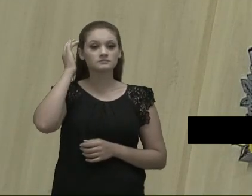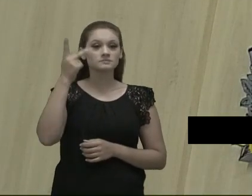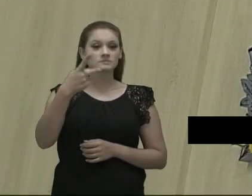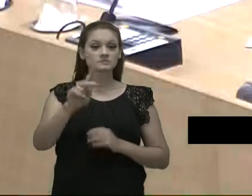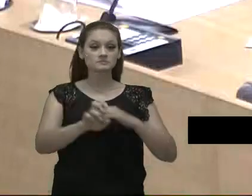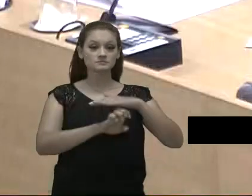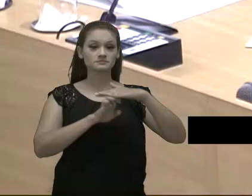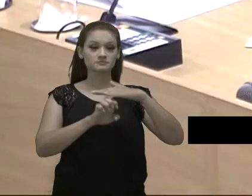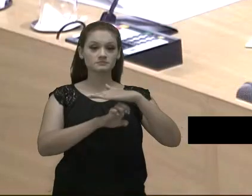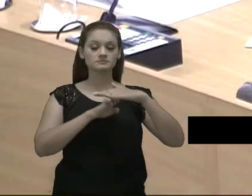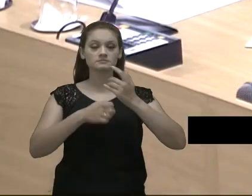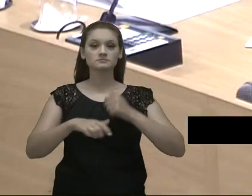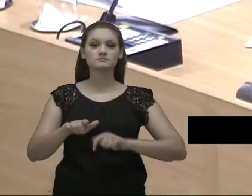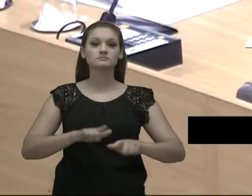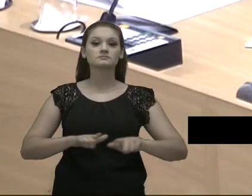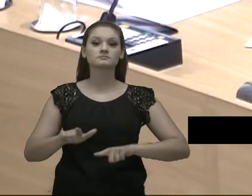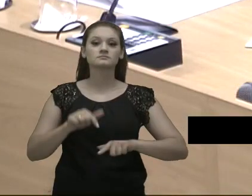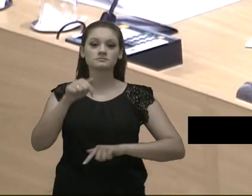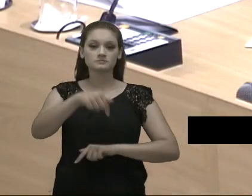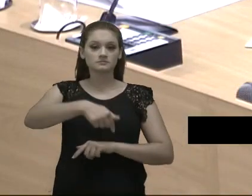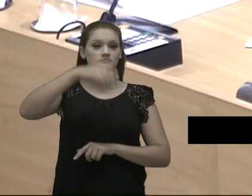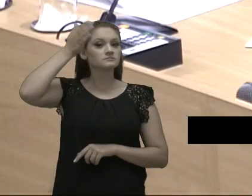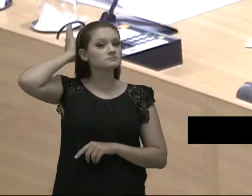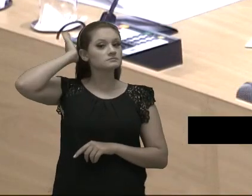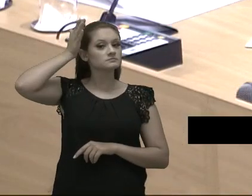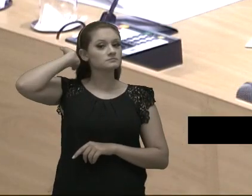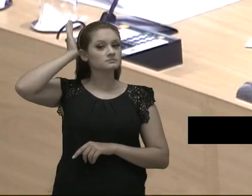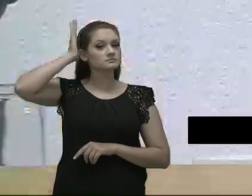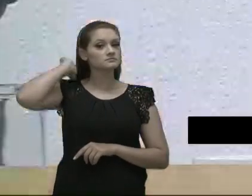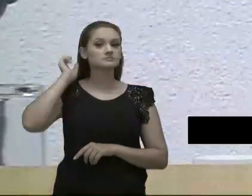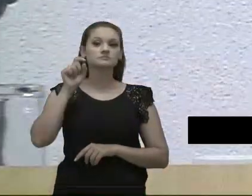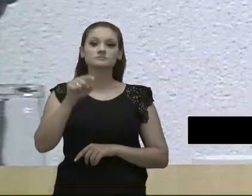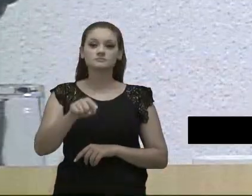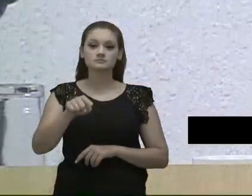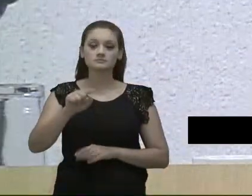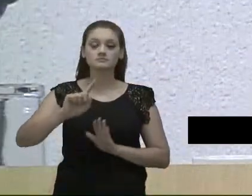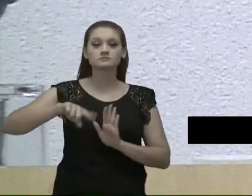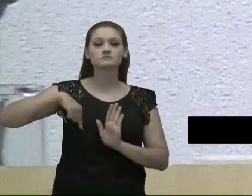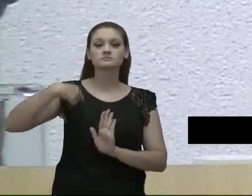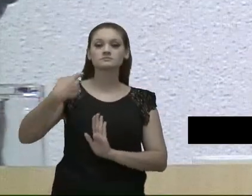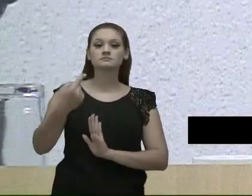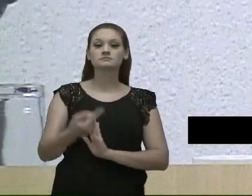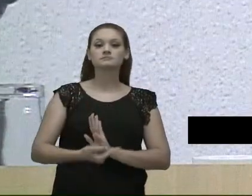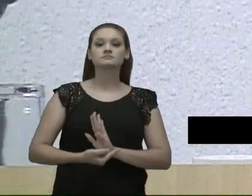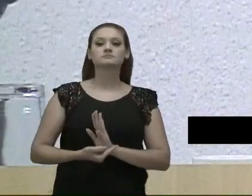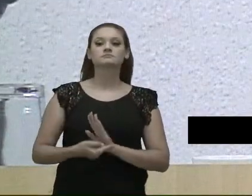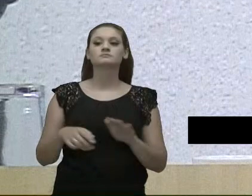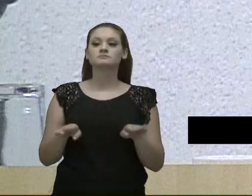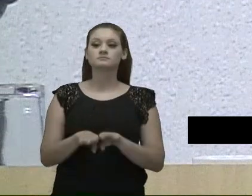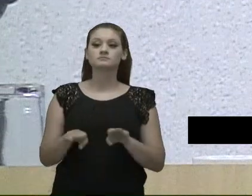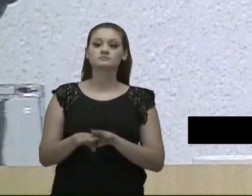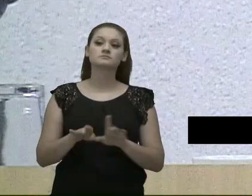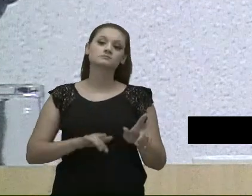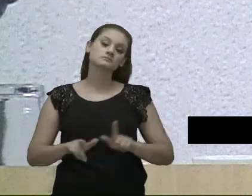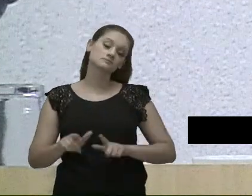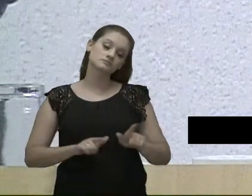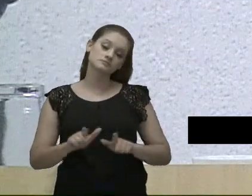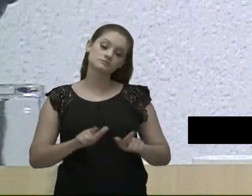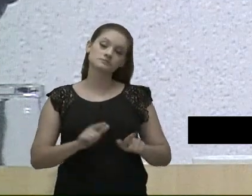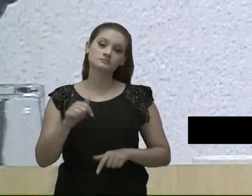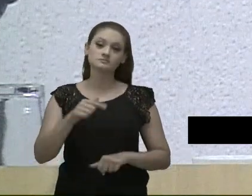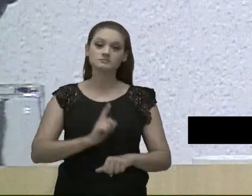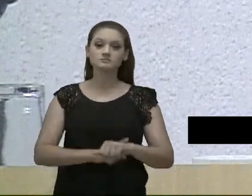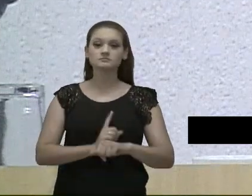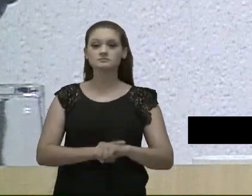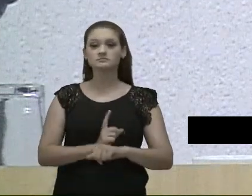empresa prestava serviço aqui em Taubaté, vocês foram lá para o Piauí também para prestar serviço, e nesse